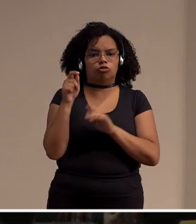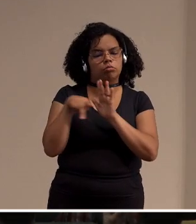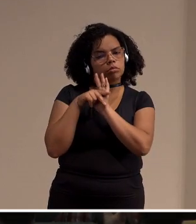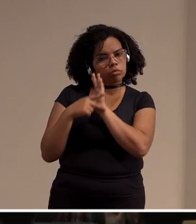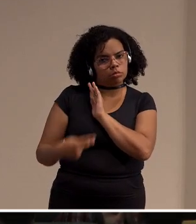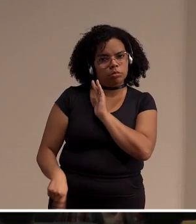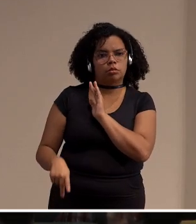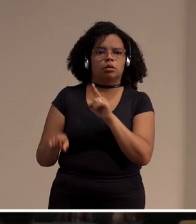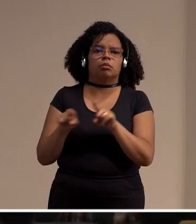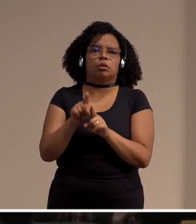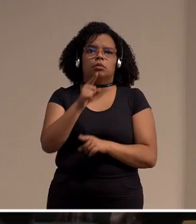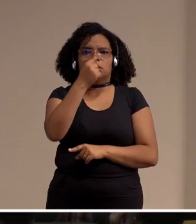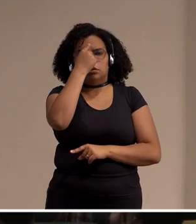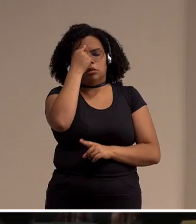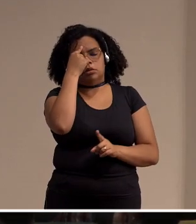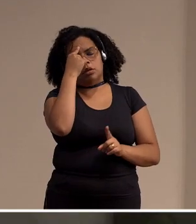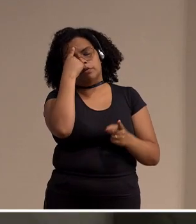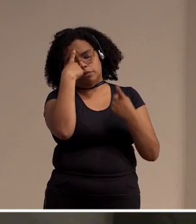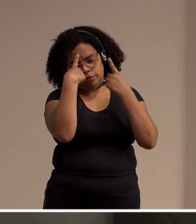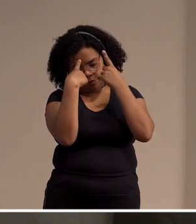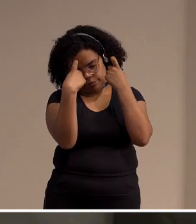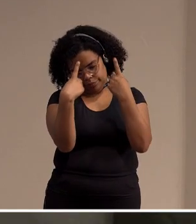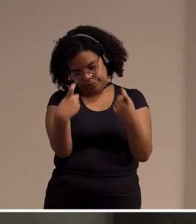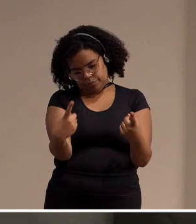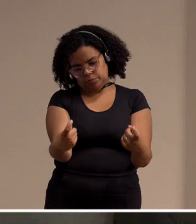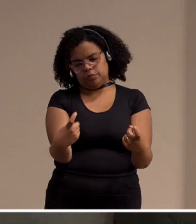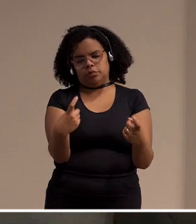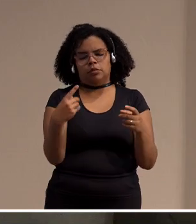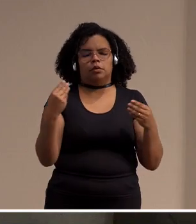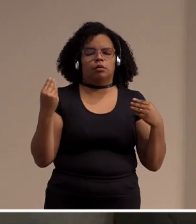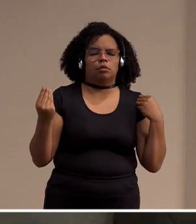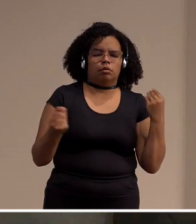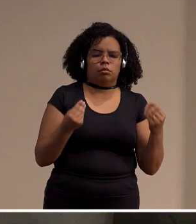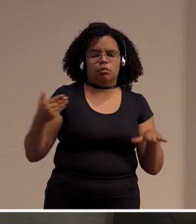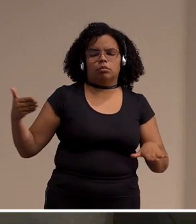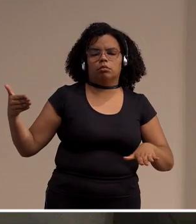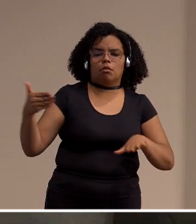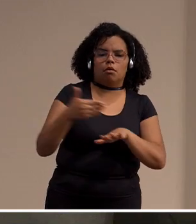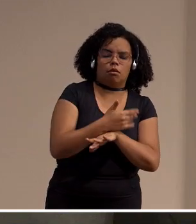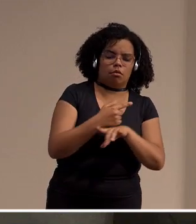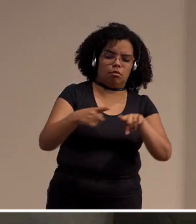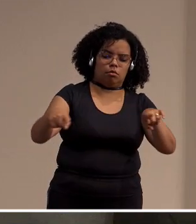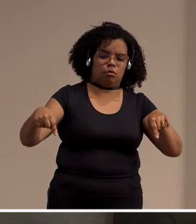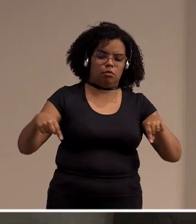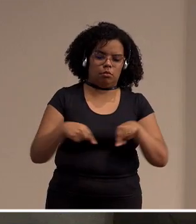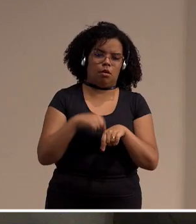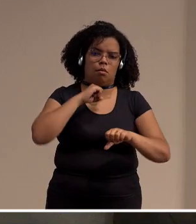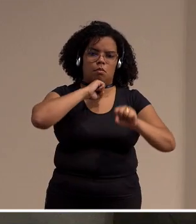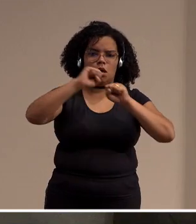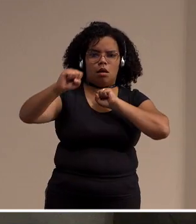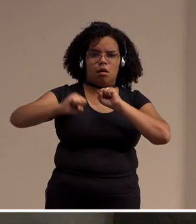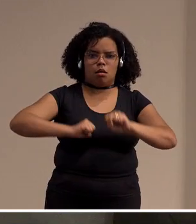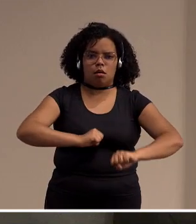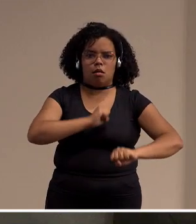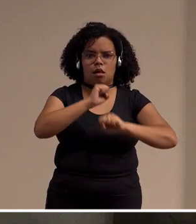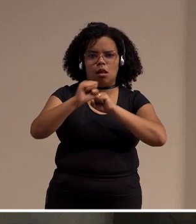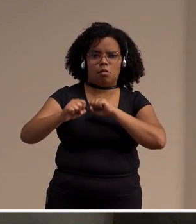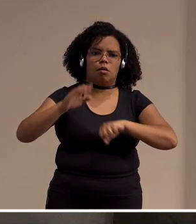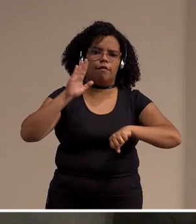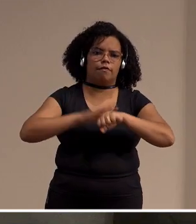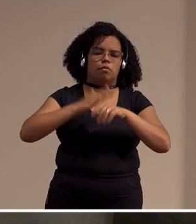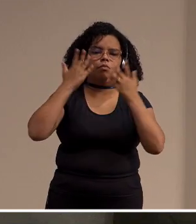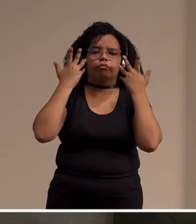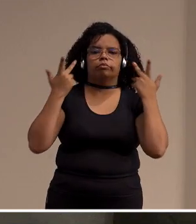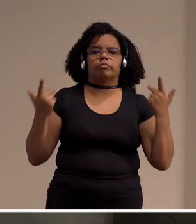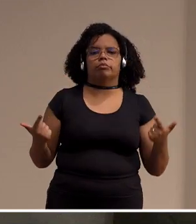Sarmiento pensa como a violência que entraña no matadeuro, porque os primeiros matadeuros, a forma de matar aos animais